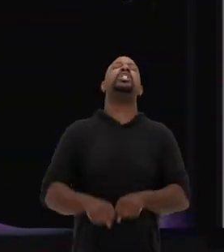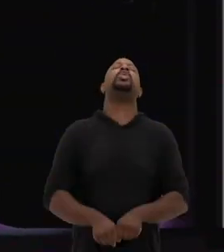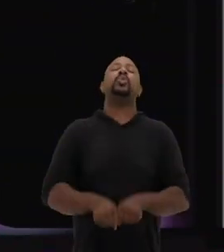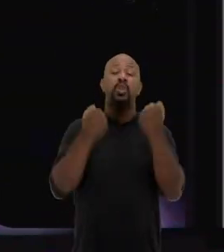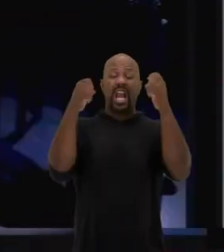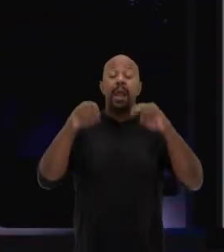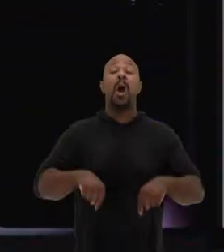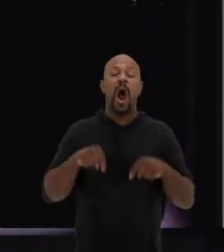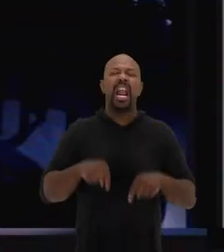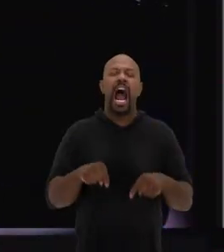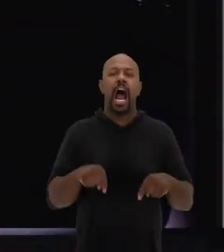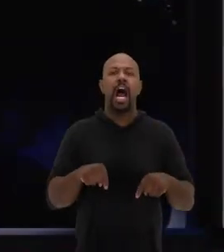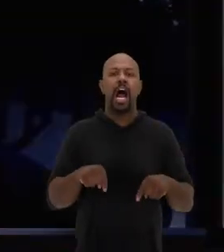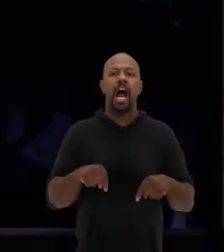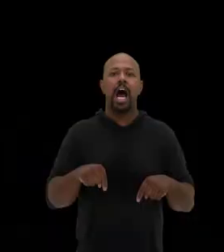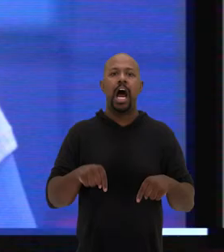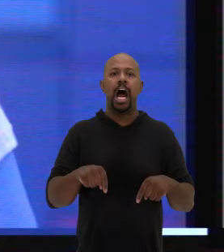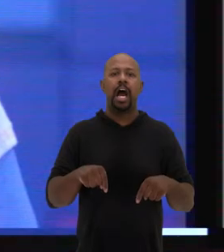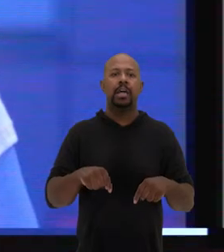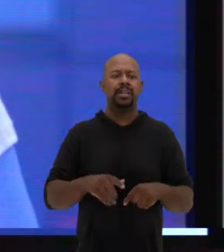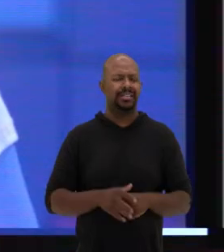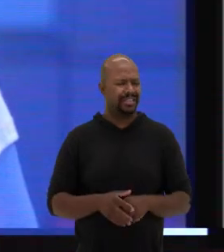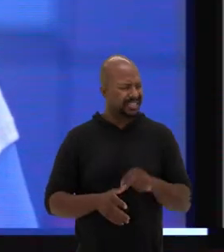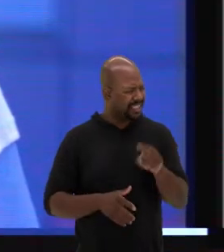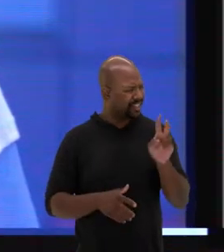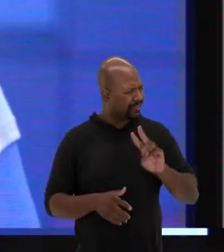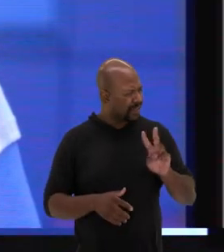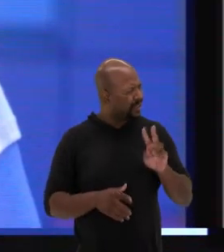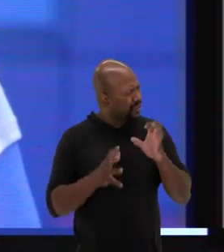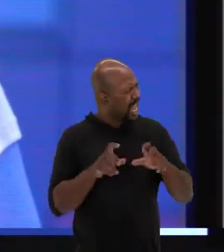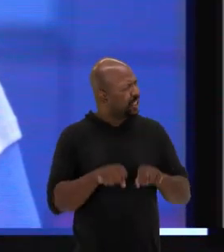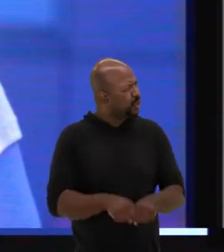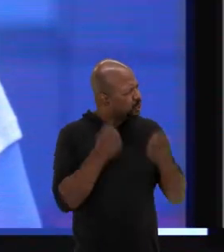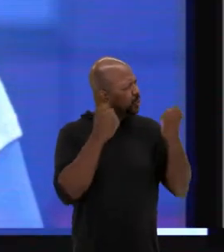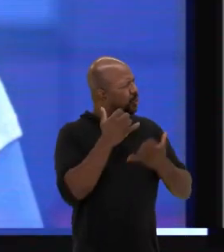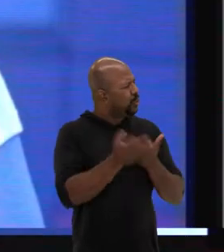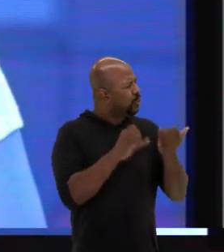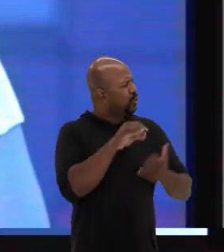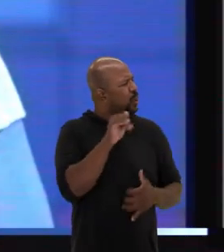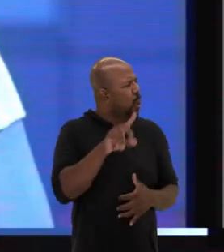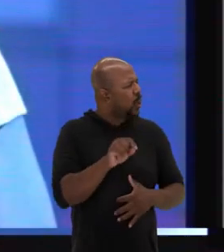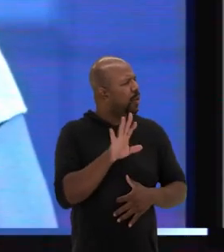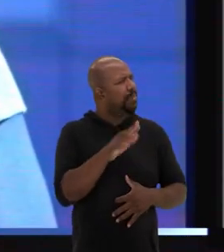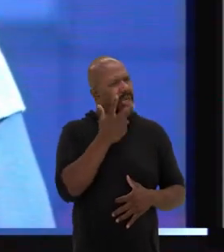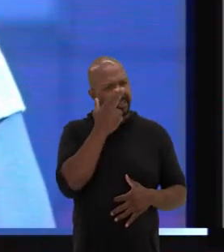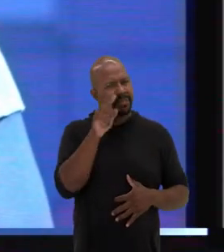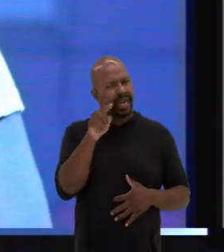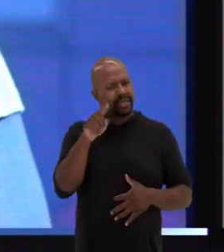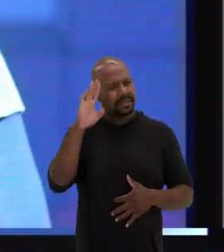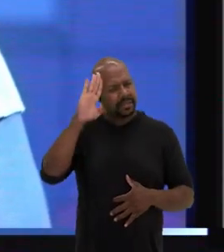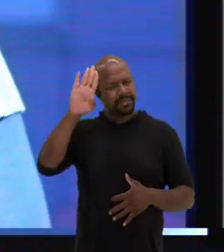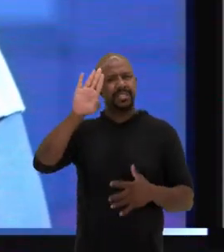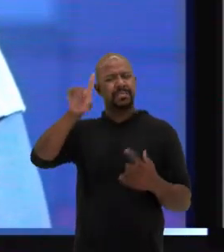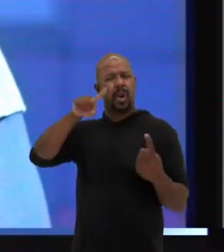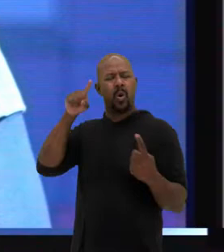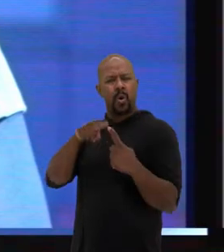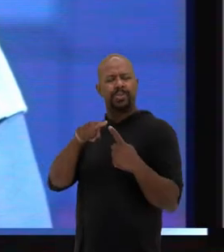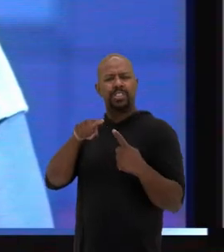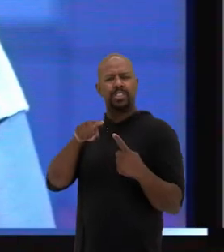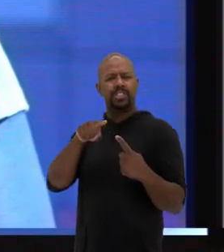será destruído a partir de agora. Esse vírus quer destruir o jogo, mas ele parece ter como